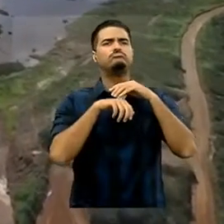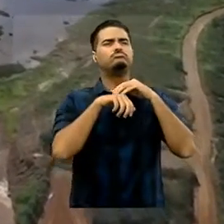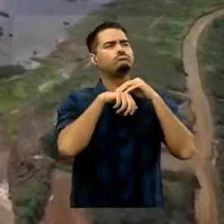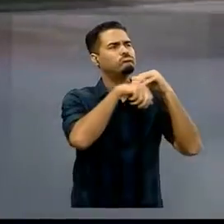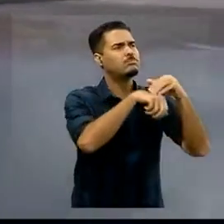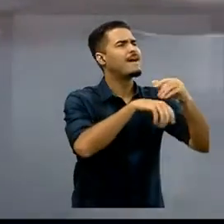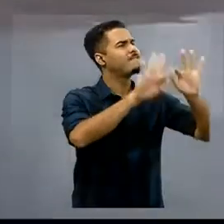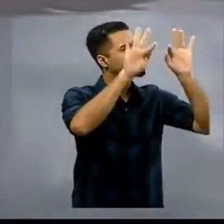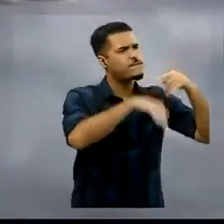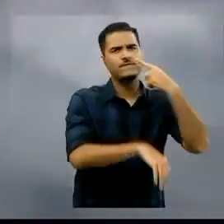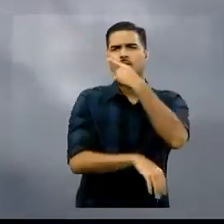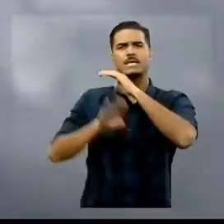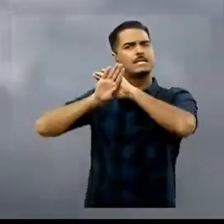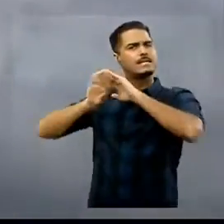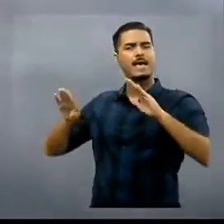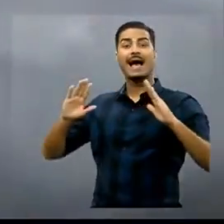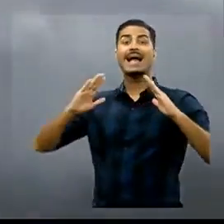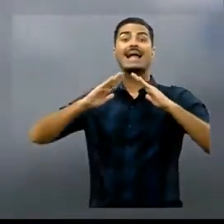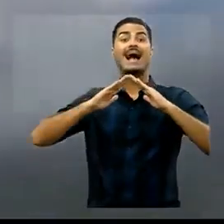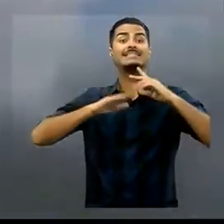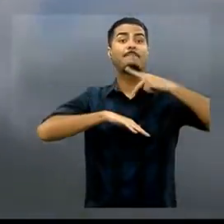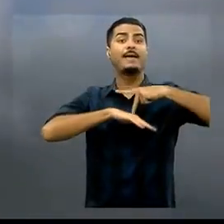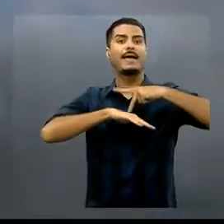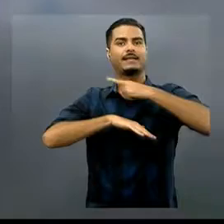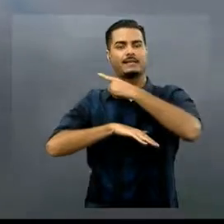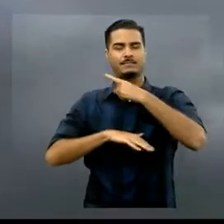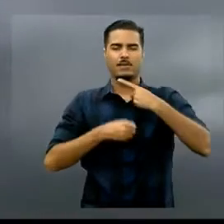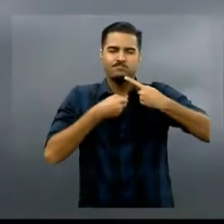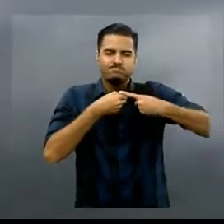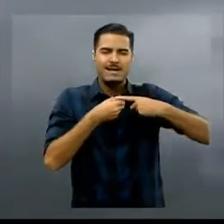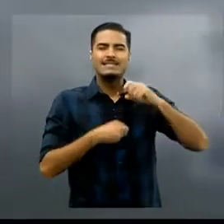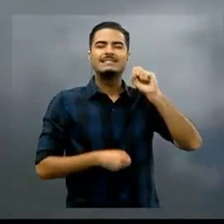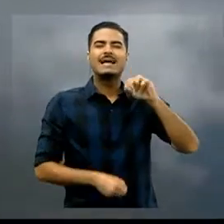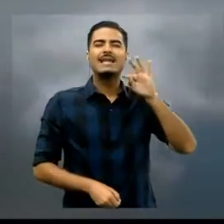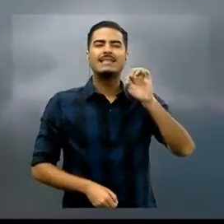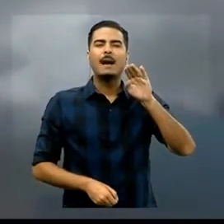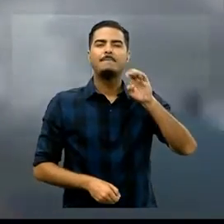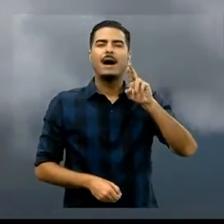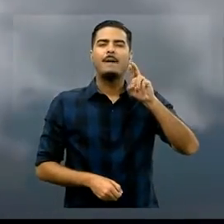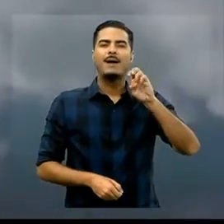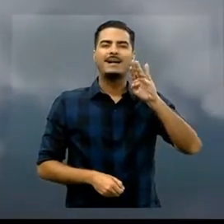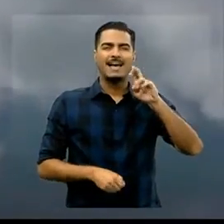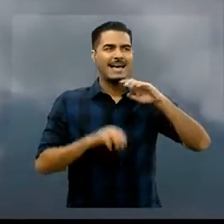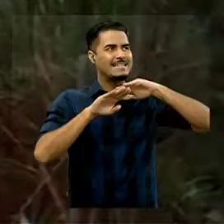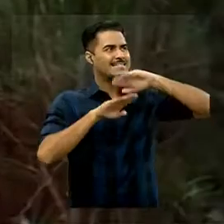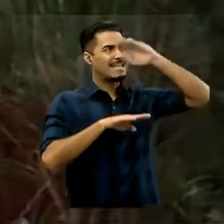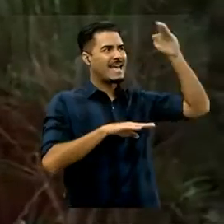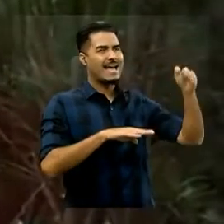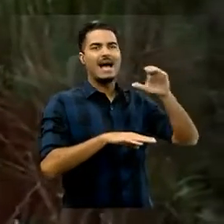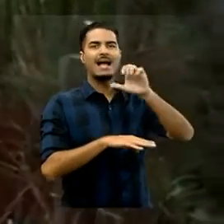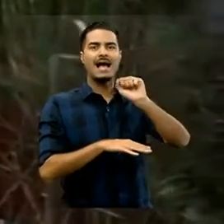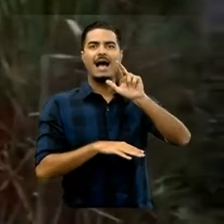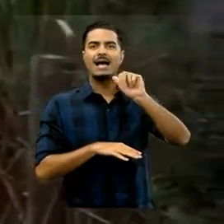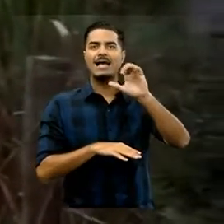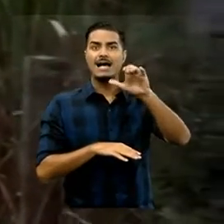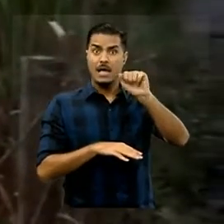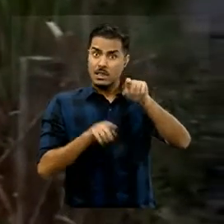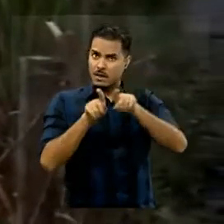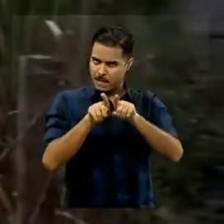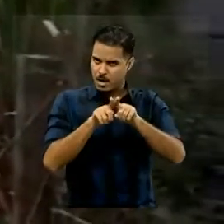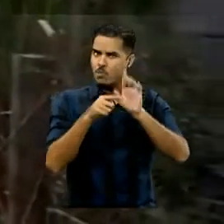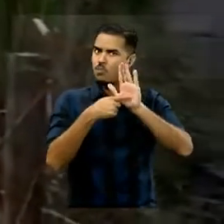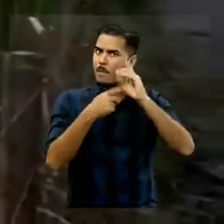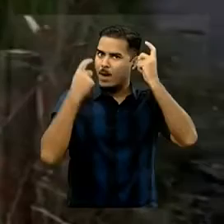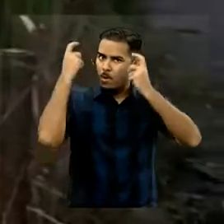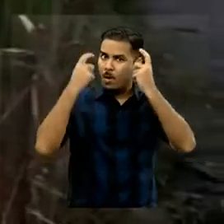de Pedra. A população do município de Santa Bárbara, aos pés da Serra do Caraça, também demonstra preocupação com